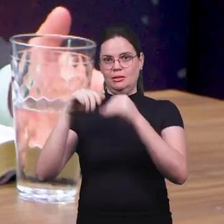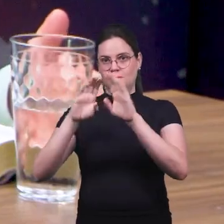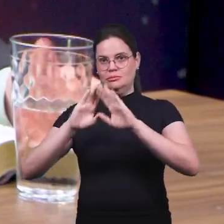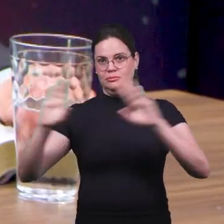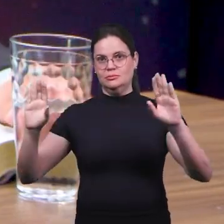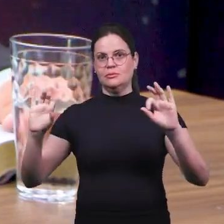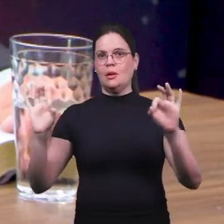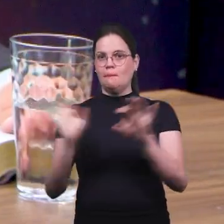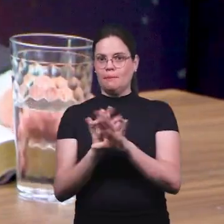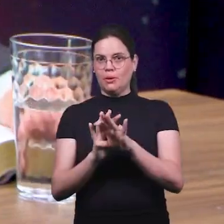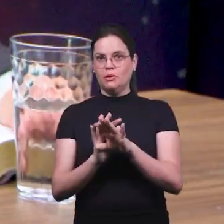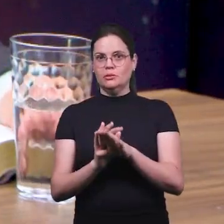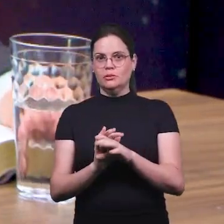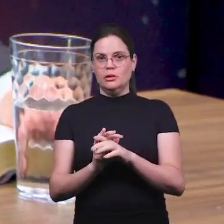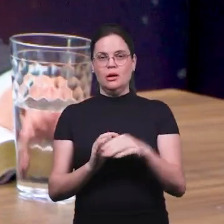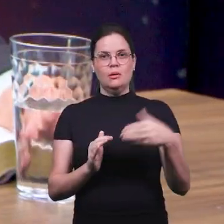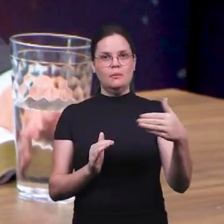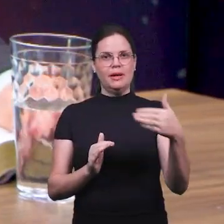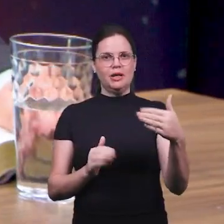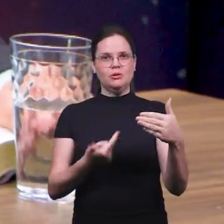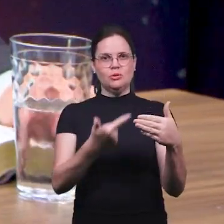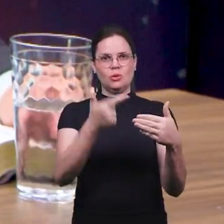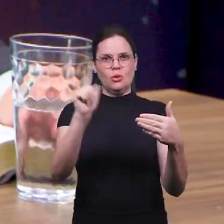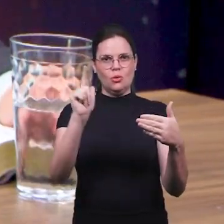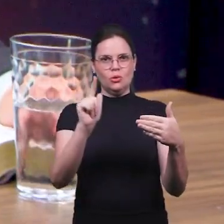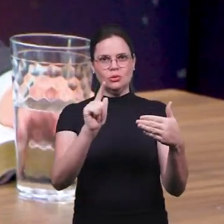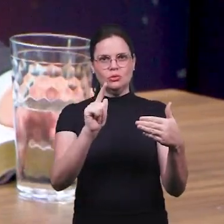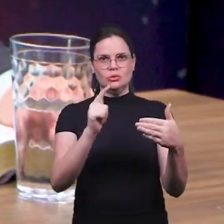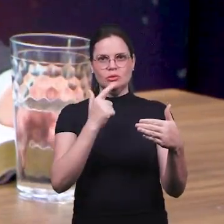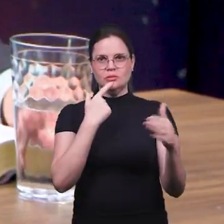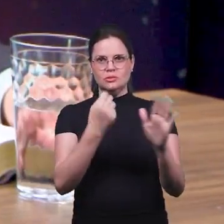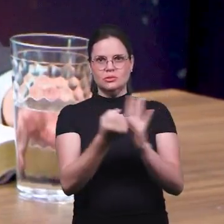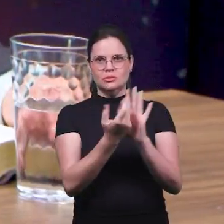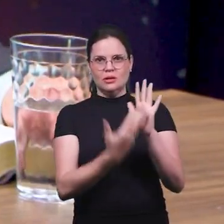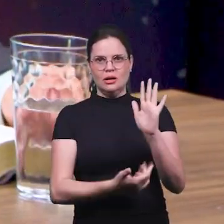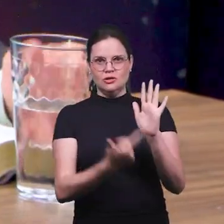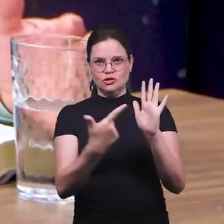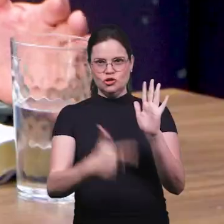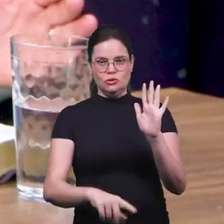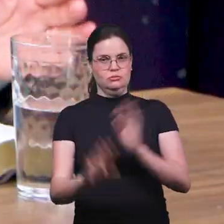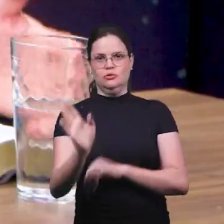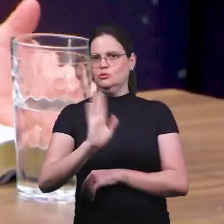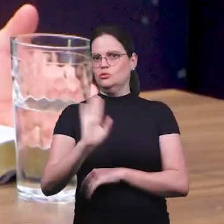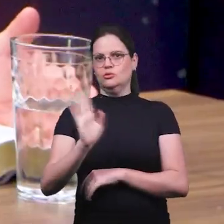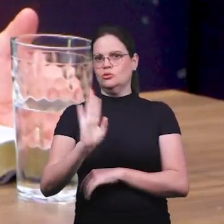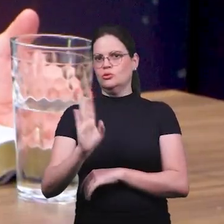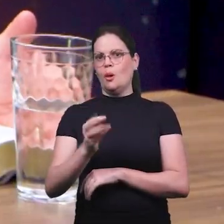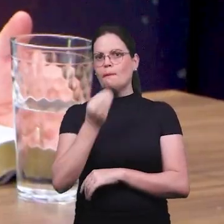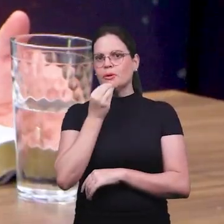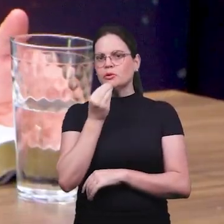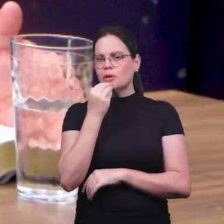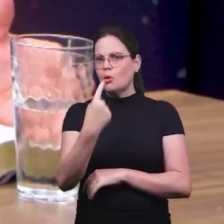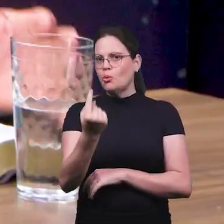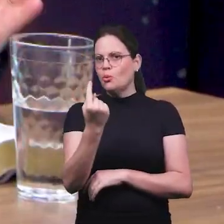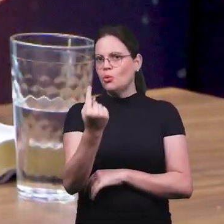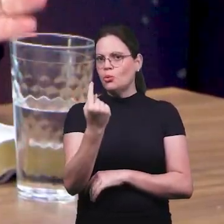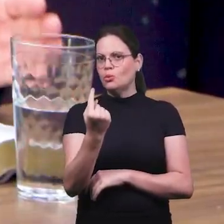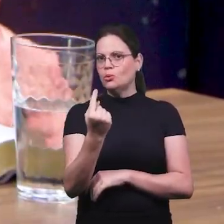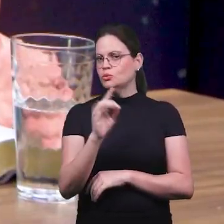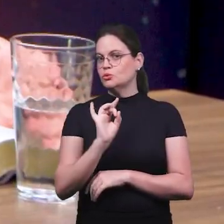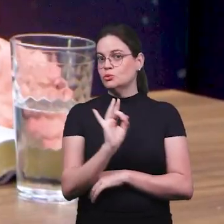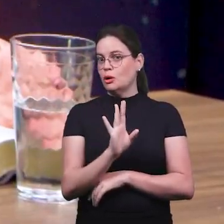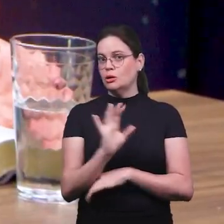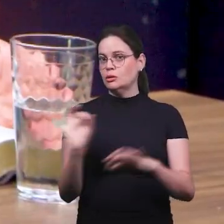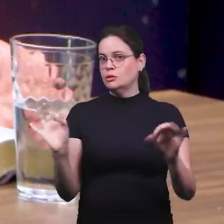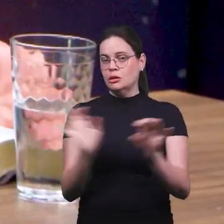consumação da herança, vai ter outro sacrifício, vai ter outra oportunidade. Não, o sacrifício foi feito, foi